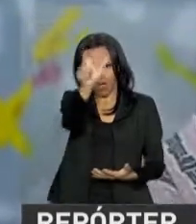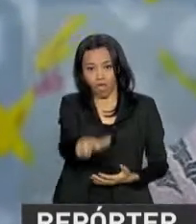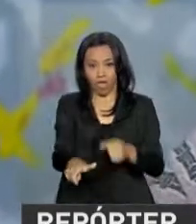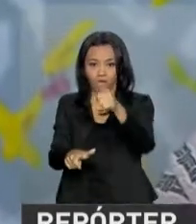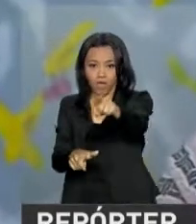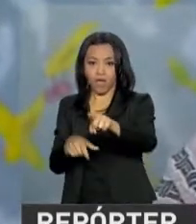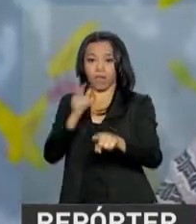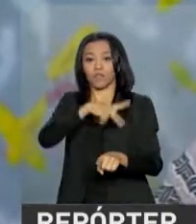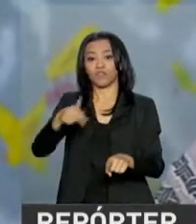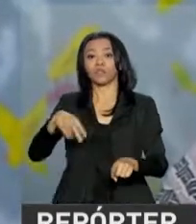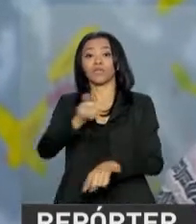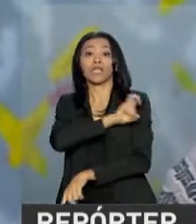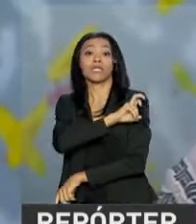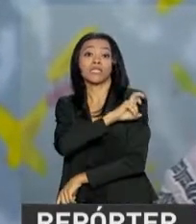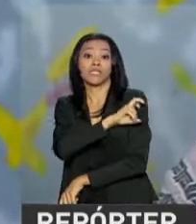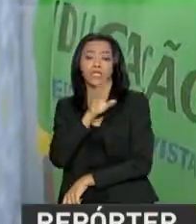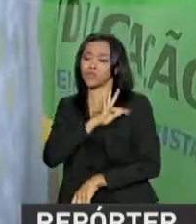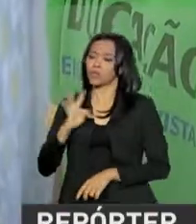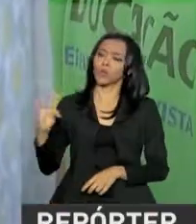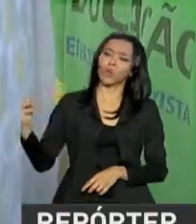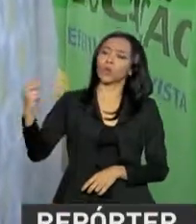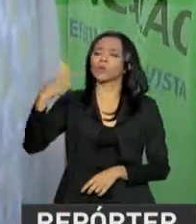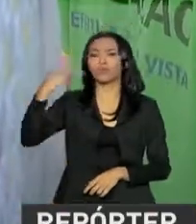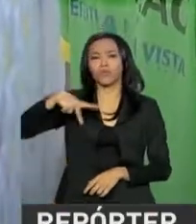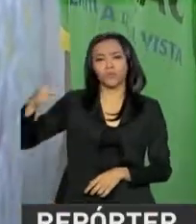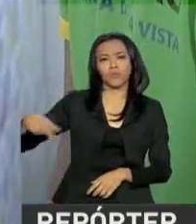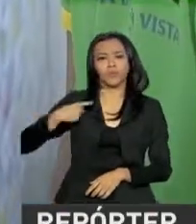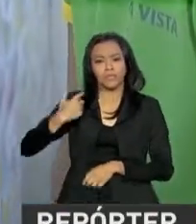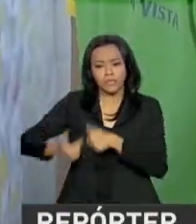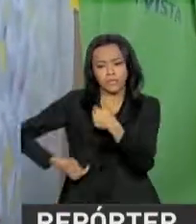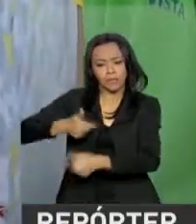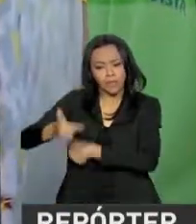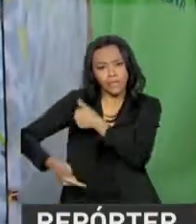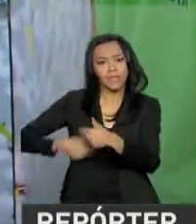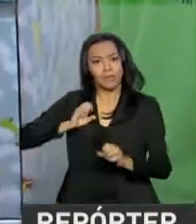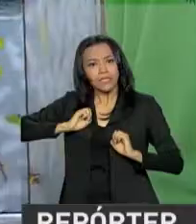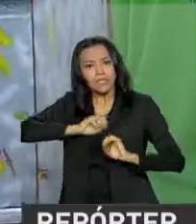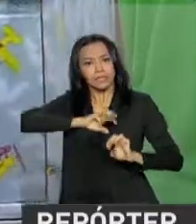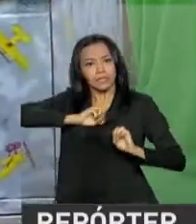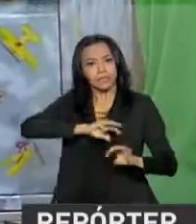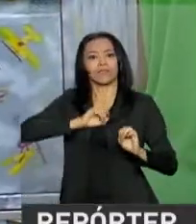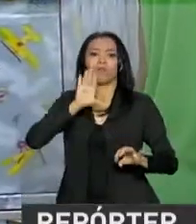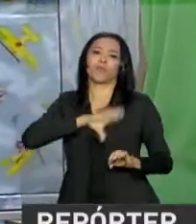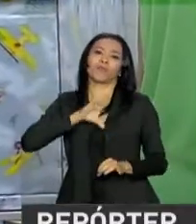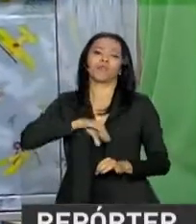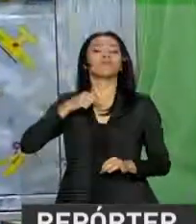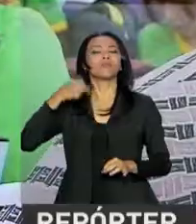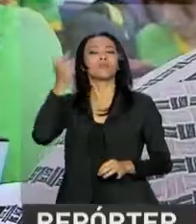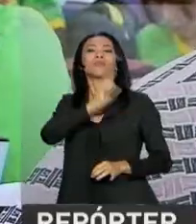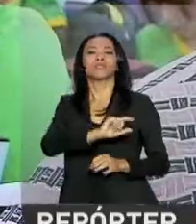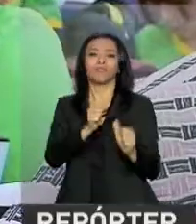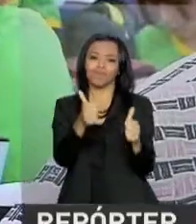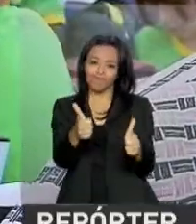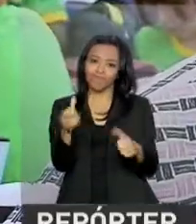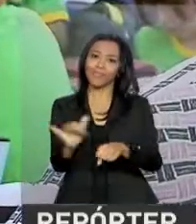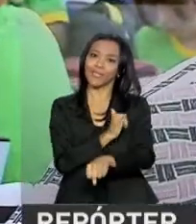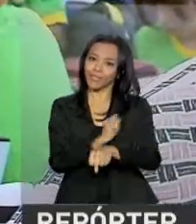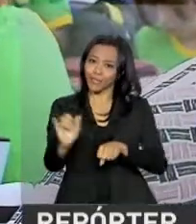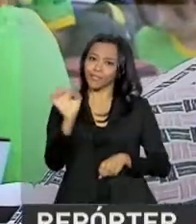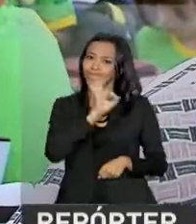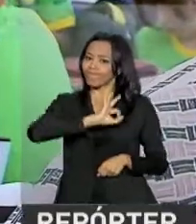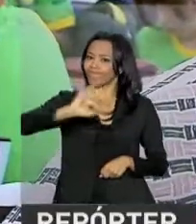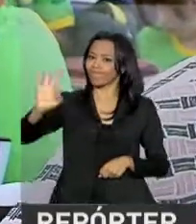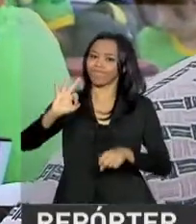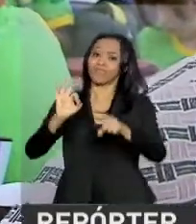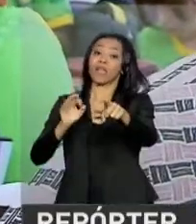série. Ela conta que todos os professores se dedicam a ensinar o português e que a experiência tem dado certo. É o essencial o português, né?